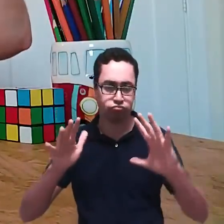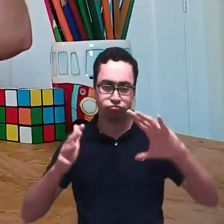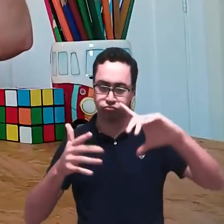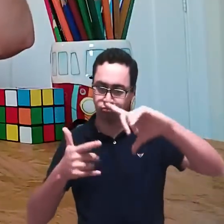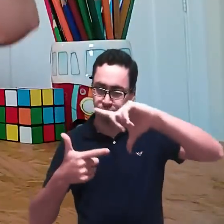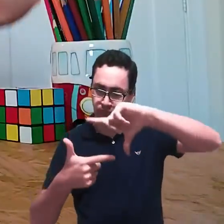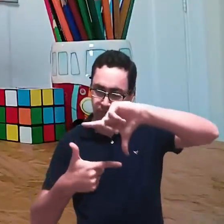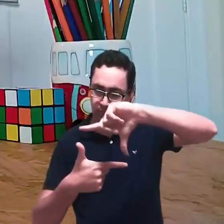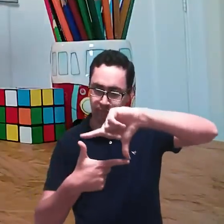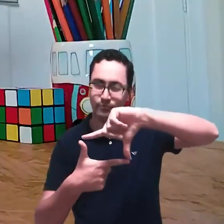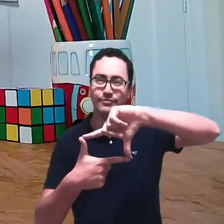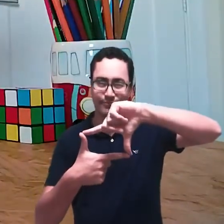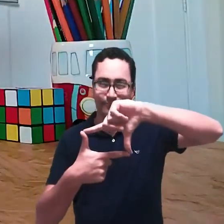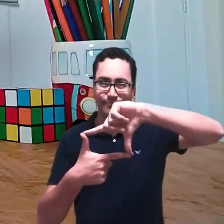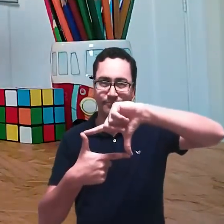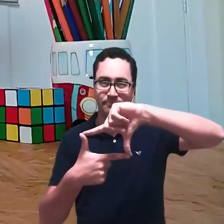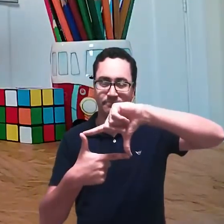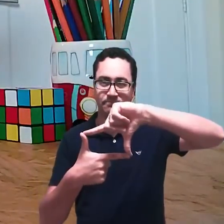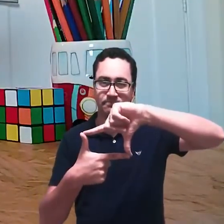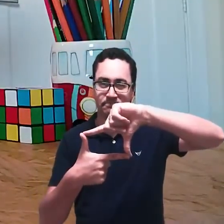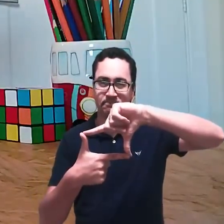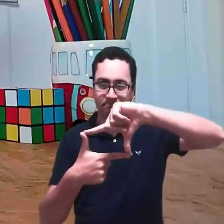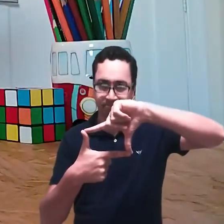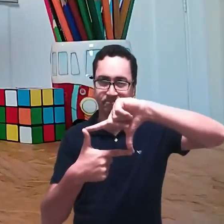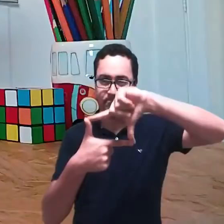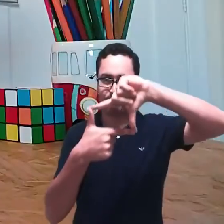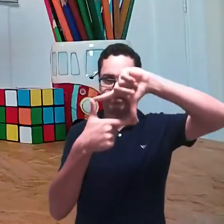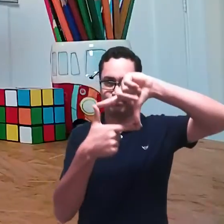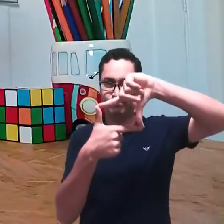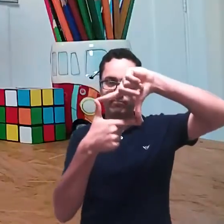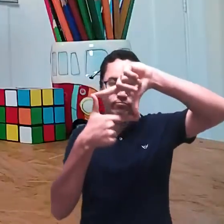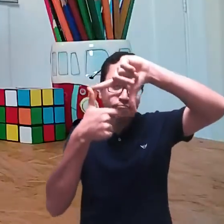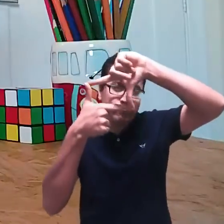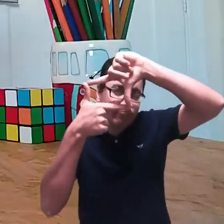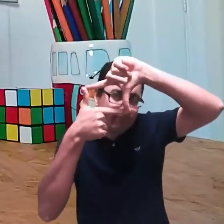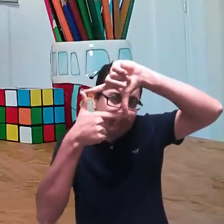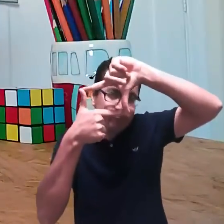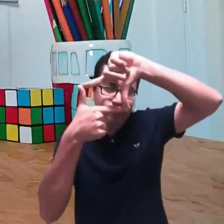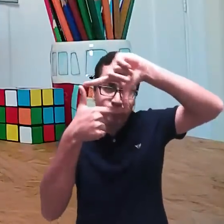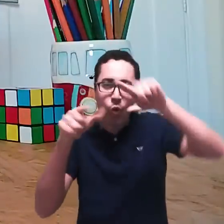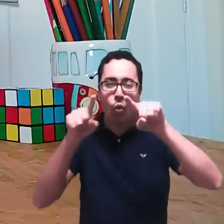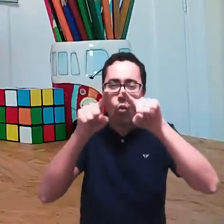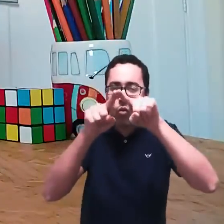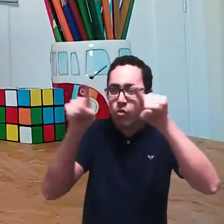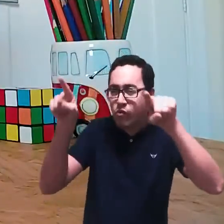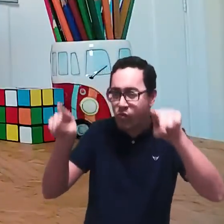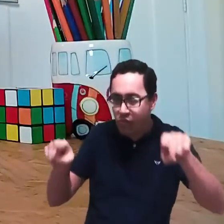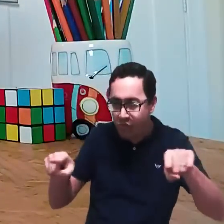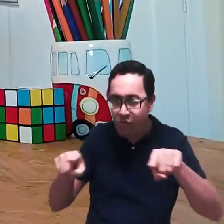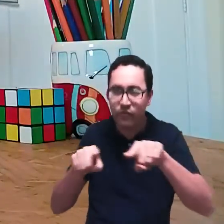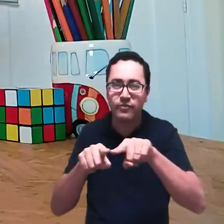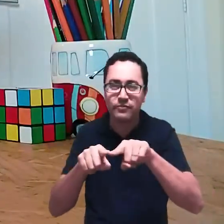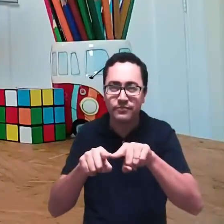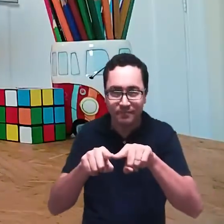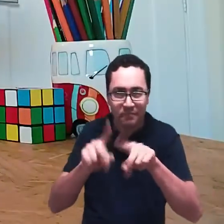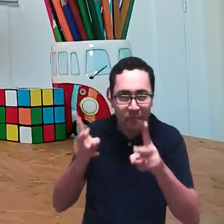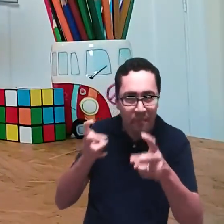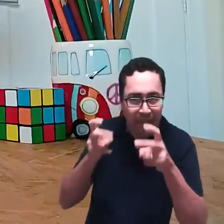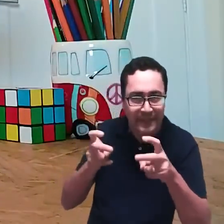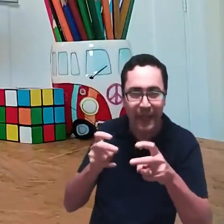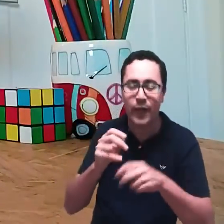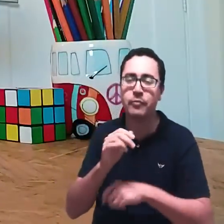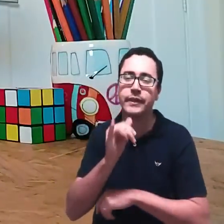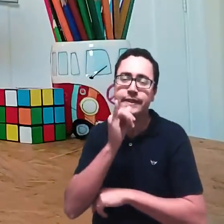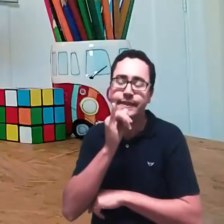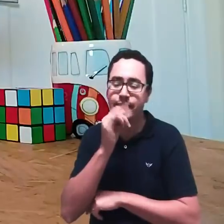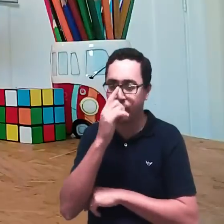com as duas mãos, e vira, encaixou, virou um retângulo. Conseguem ver? Olhar